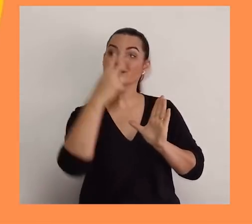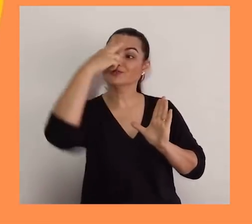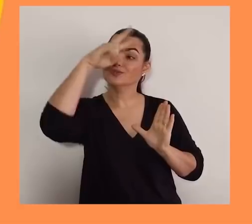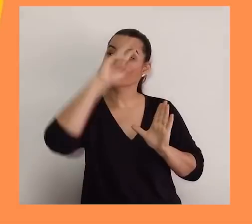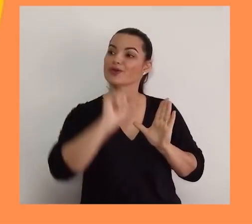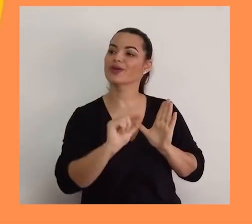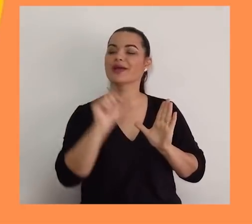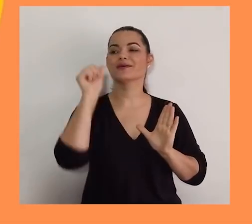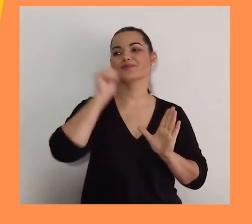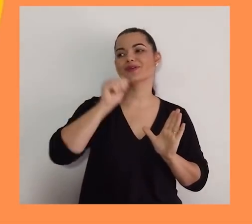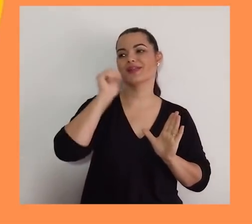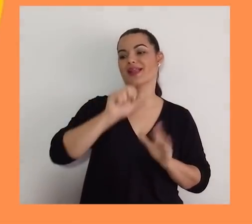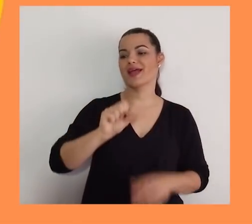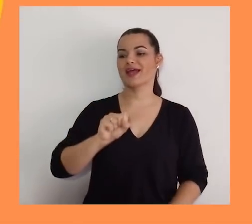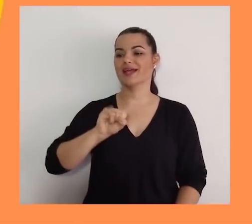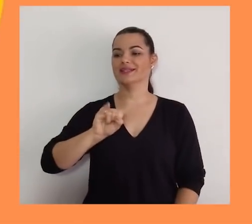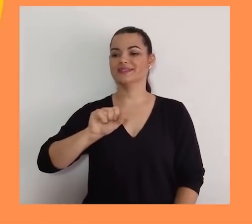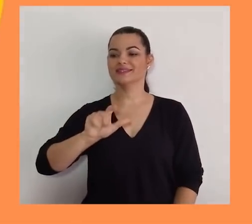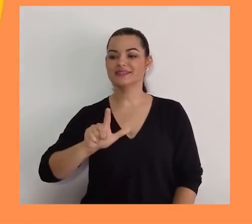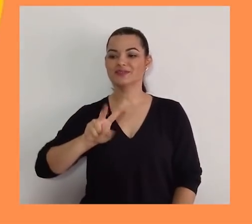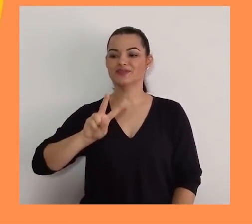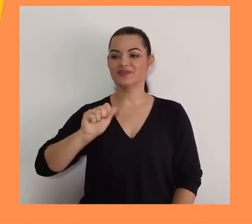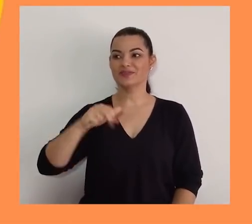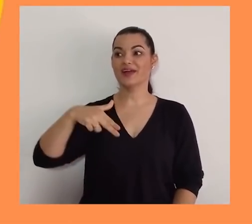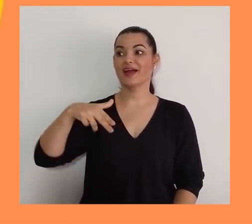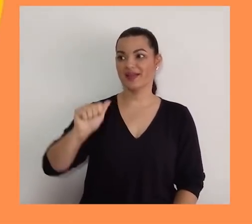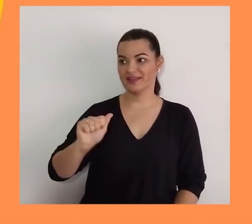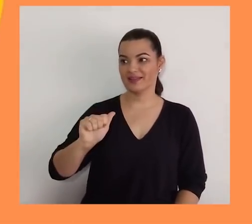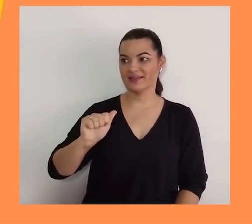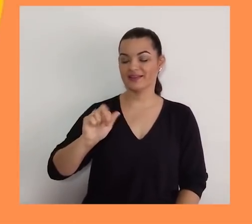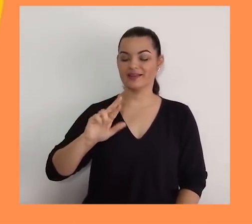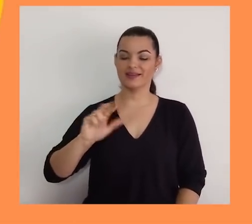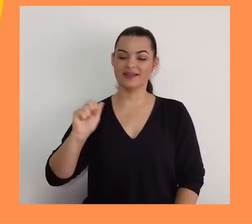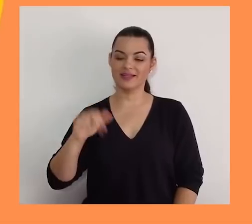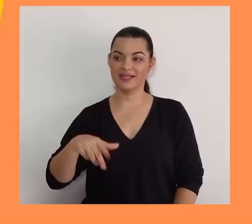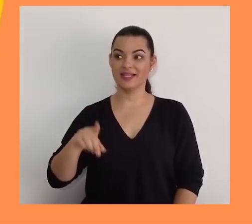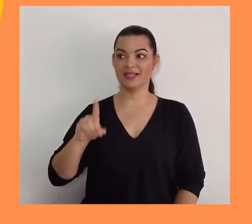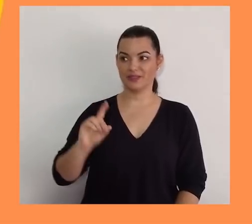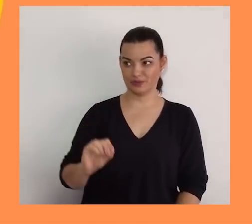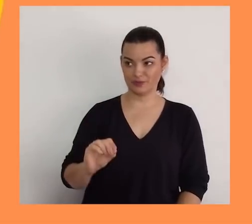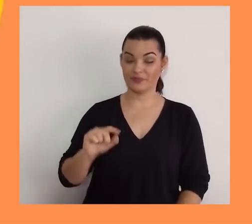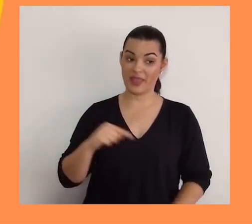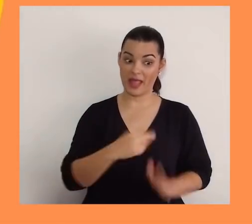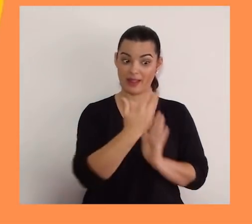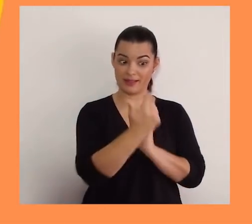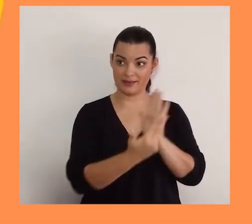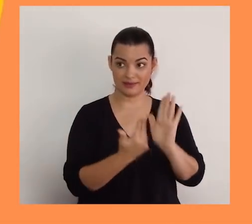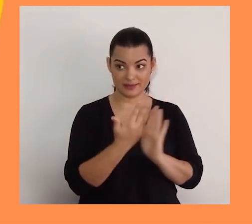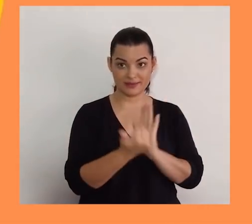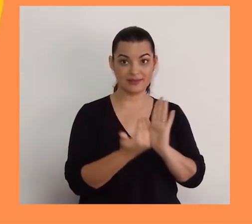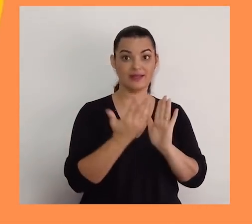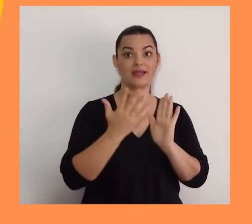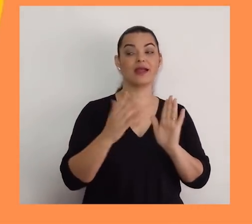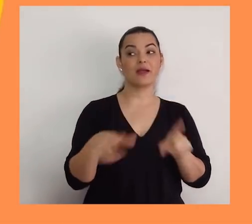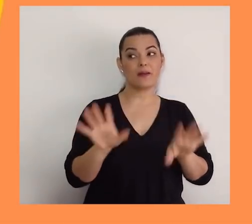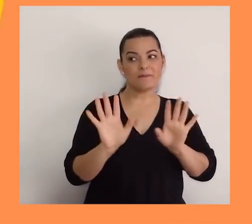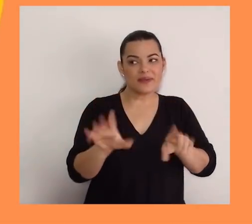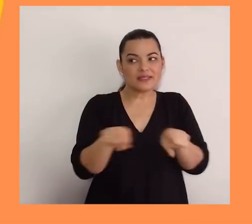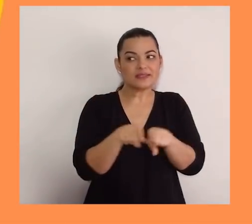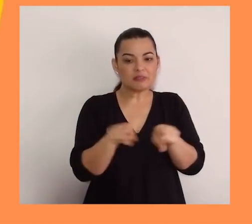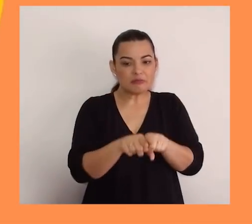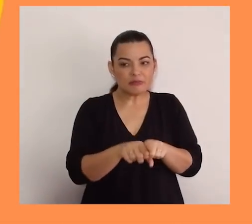O caso do bolinho também foi escrito pela Tatiana Belink. As histórias dela são muito legais, não